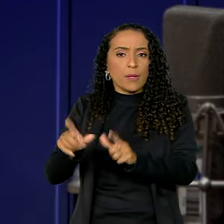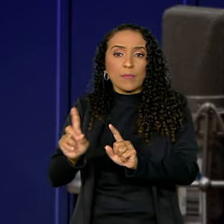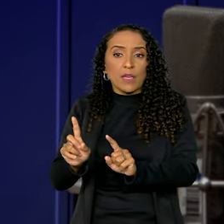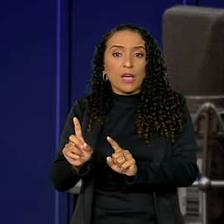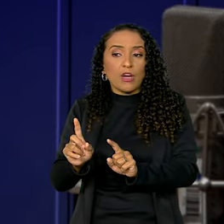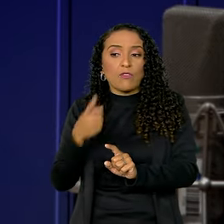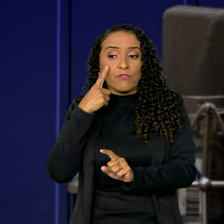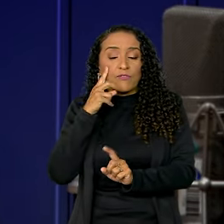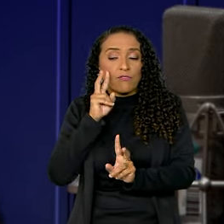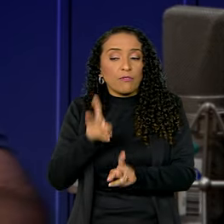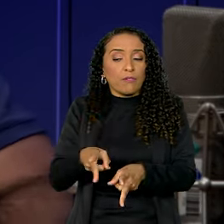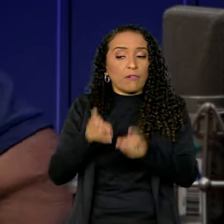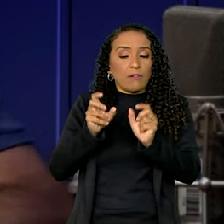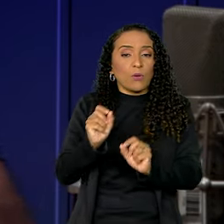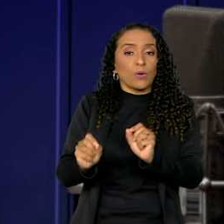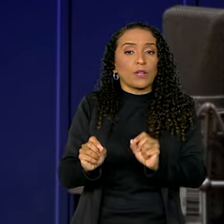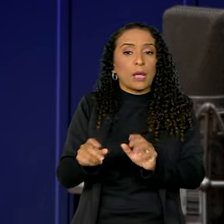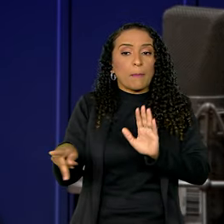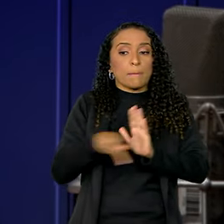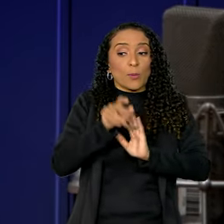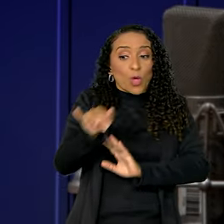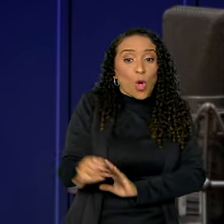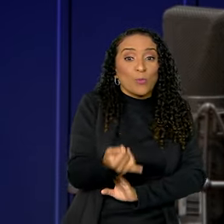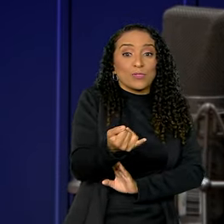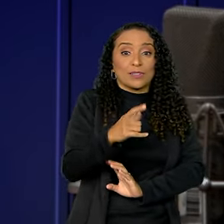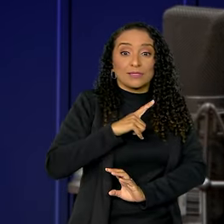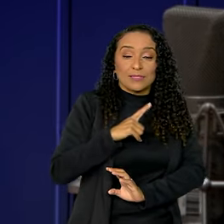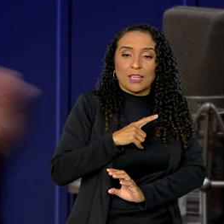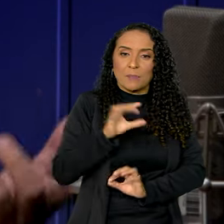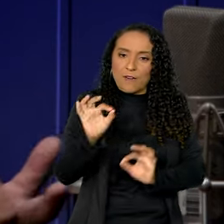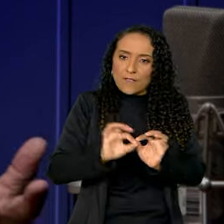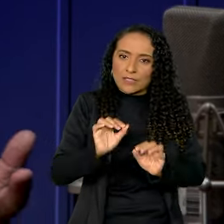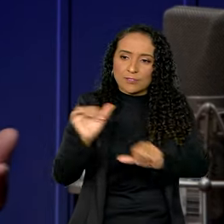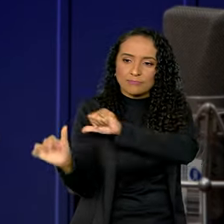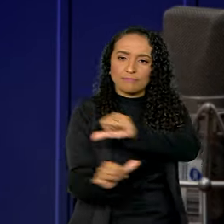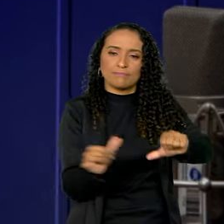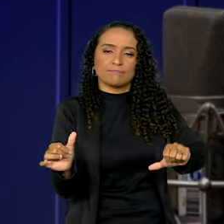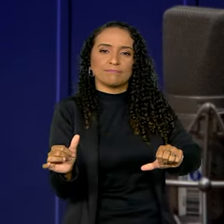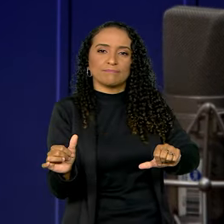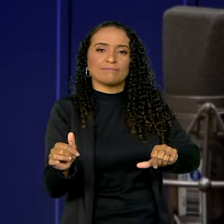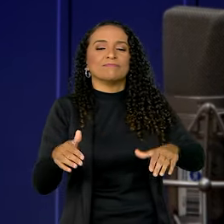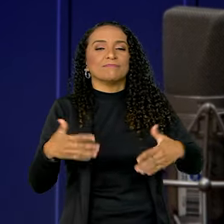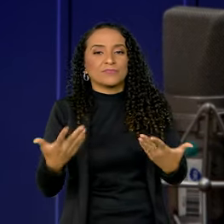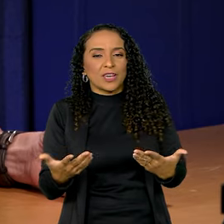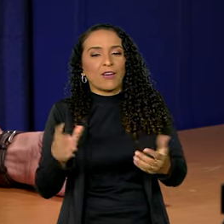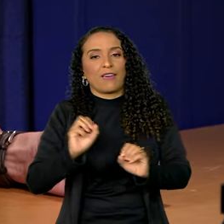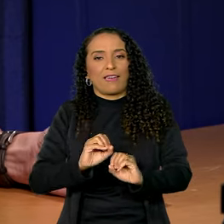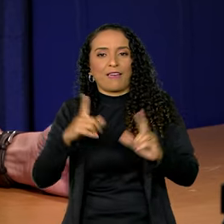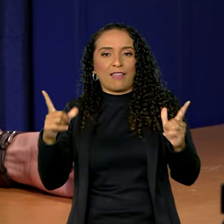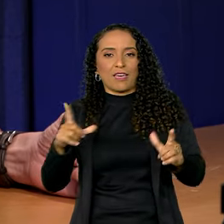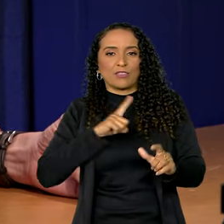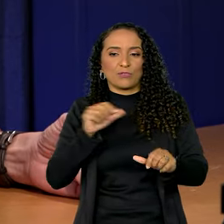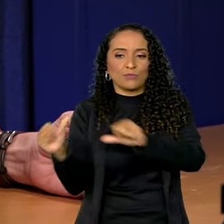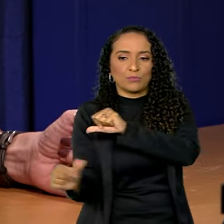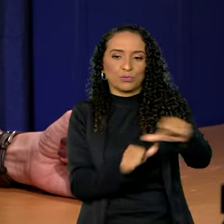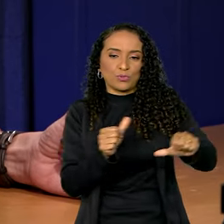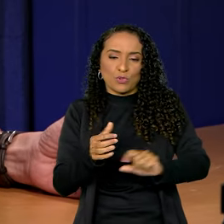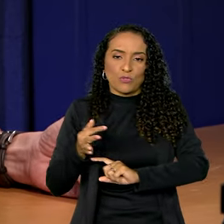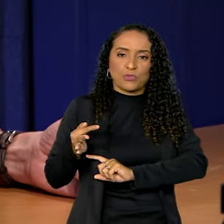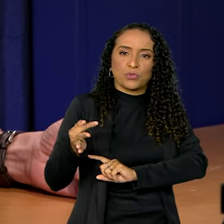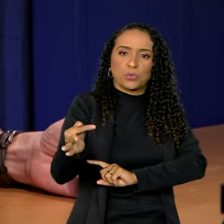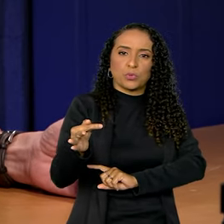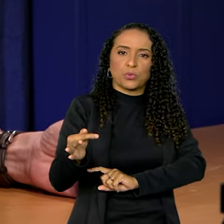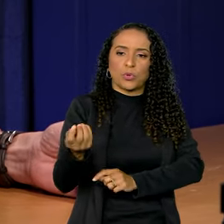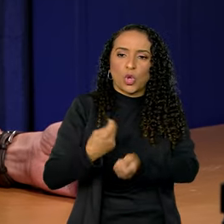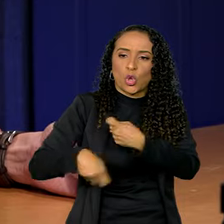e sim olhar né do ponto de vista das oportunidades que a gente tem para fazer essa transição né e obviamente a transição para um futuro de